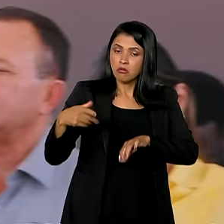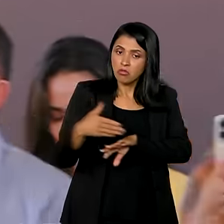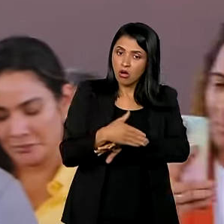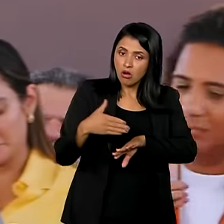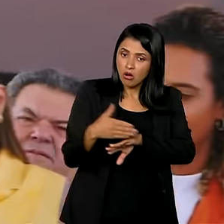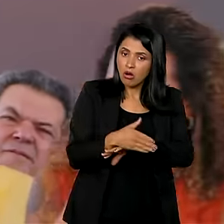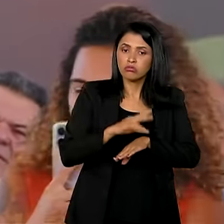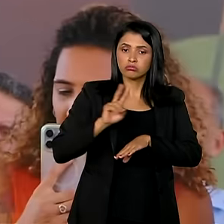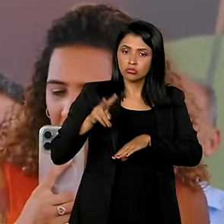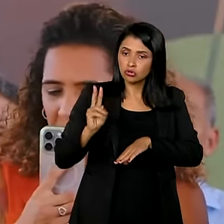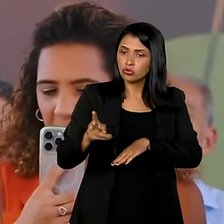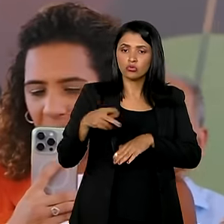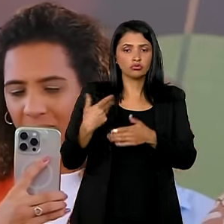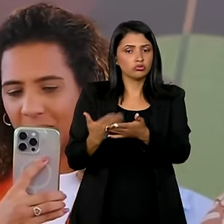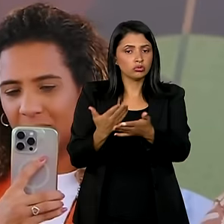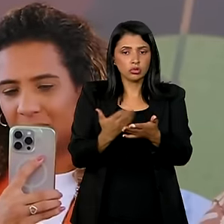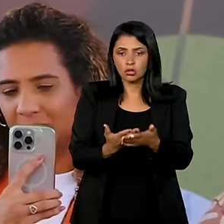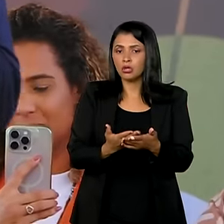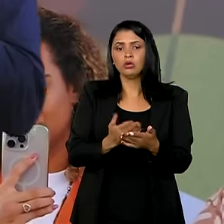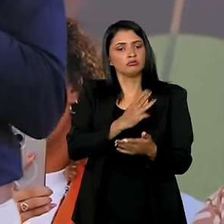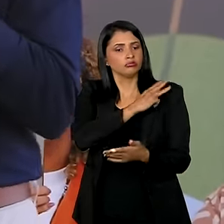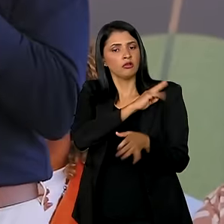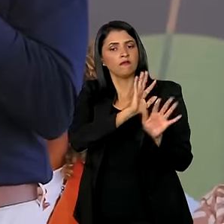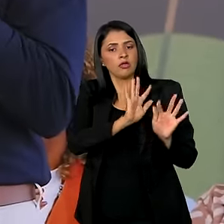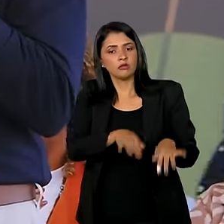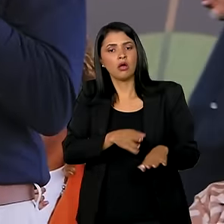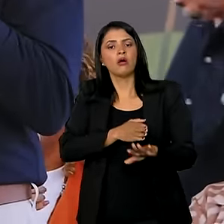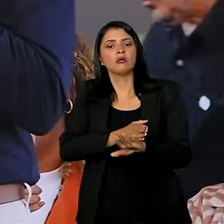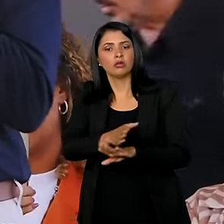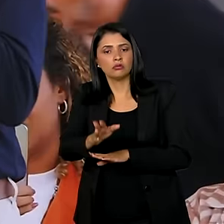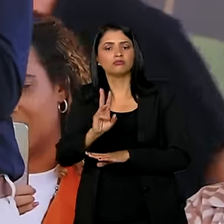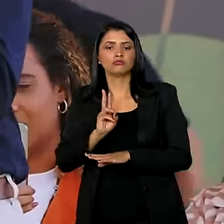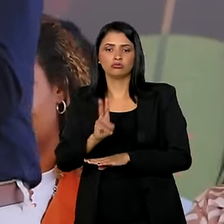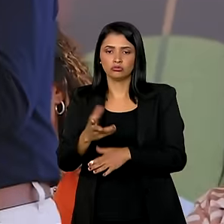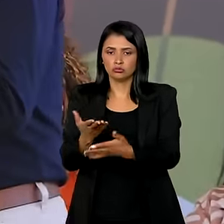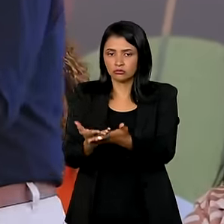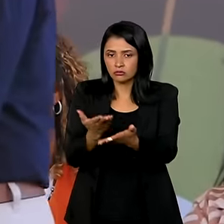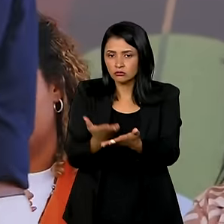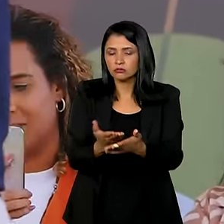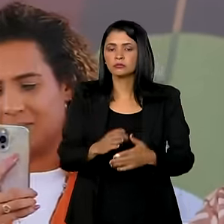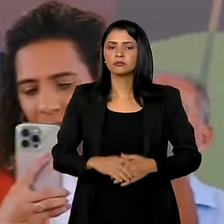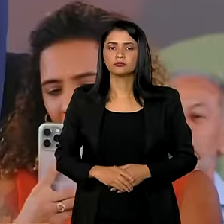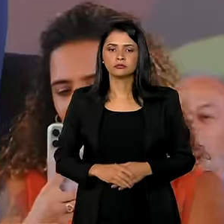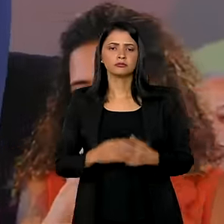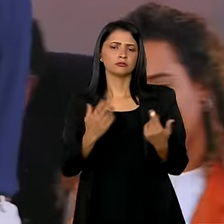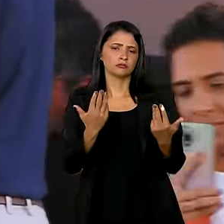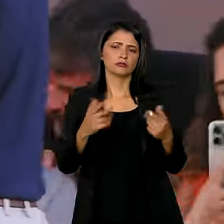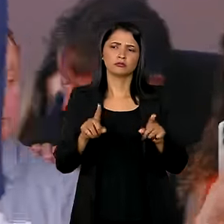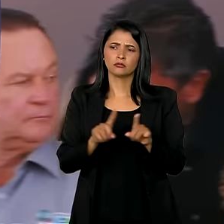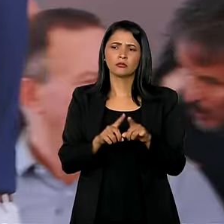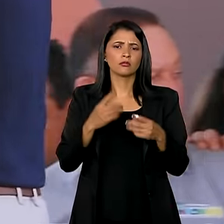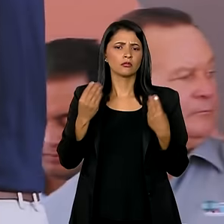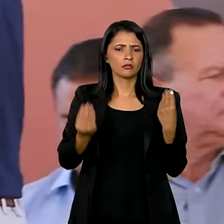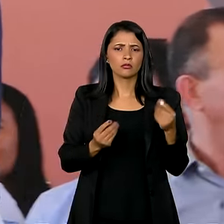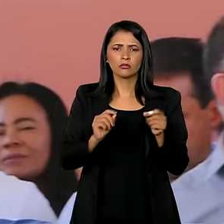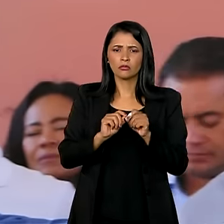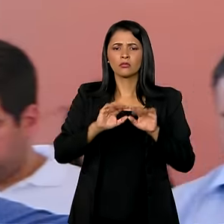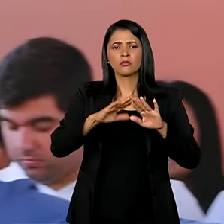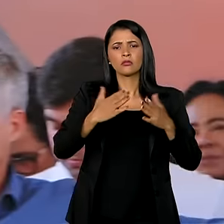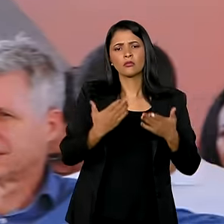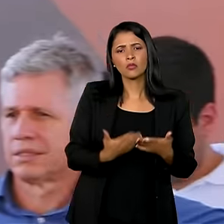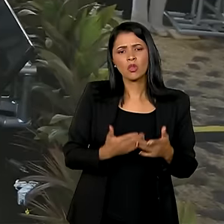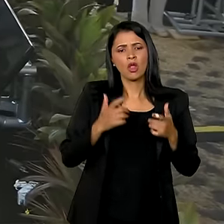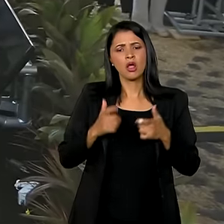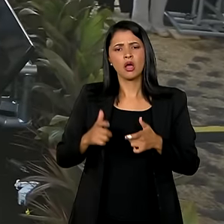tenham sequência e possam concluir os seus estudos. Da mesma forma que não dá para fazer uma escola